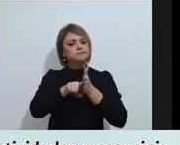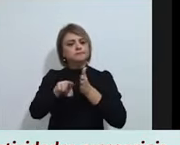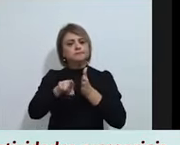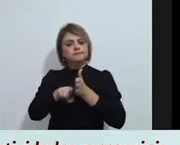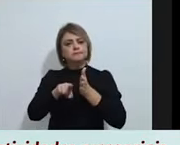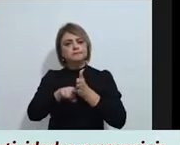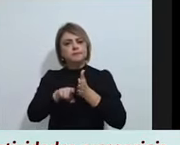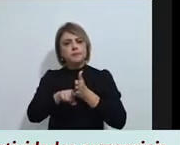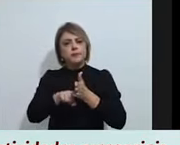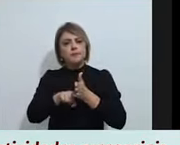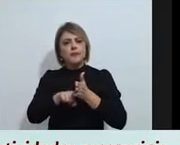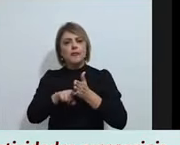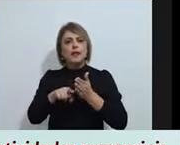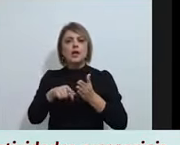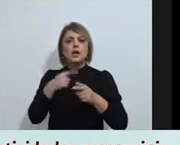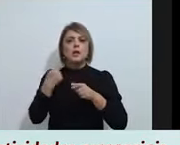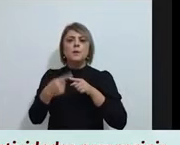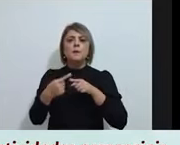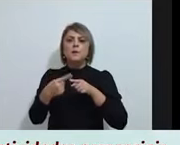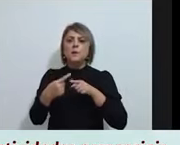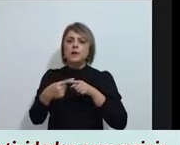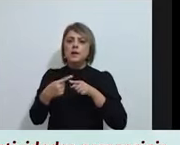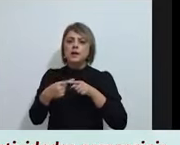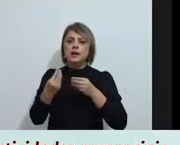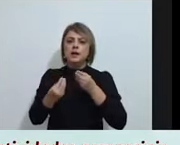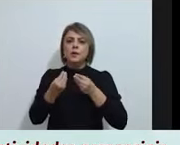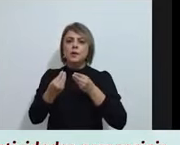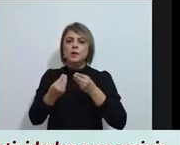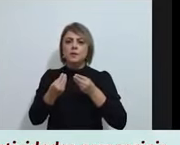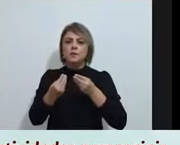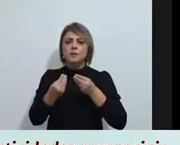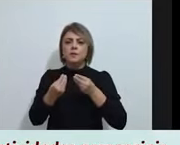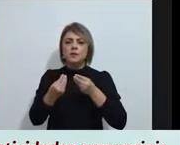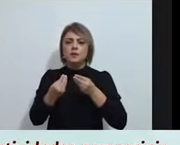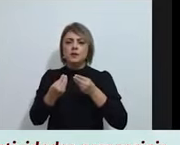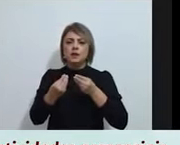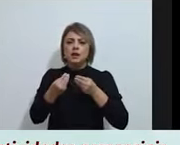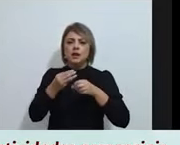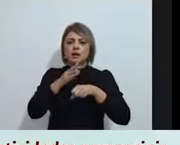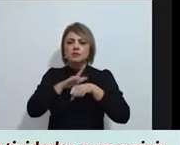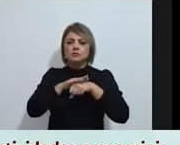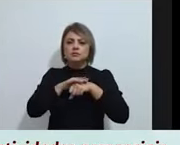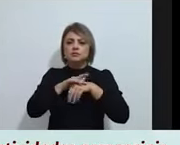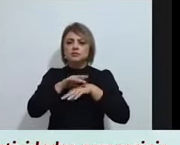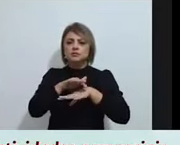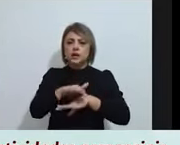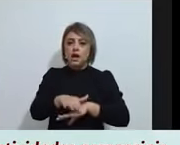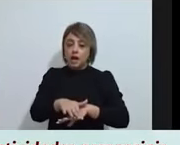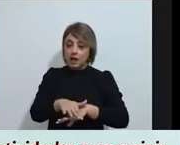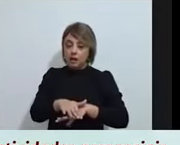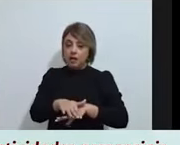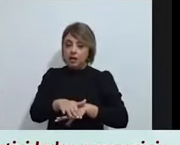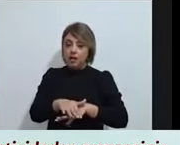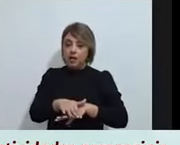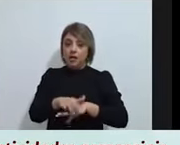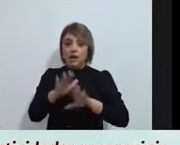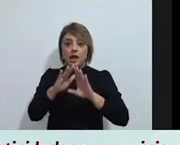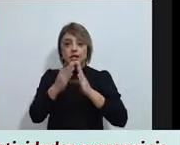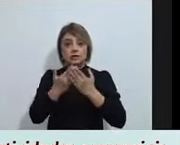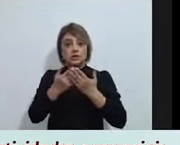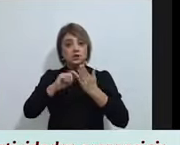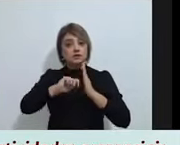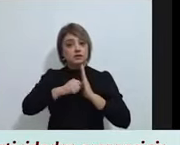do porquê no começo da pandemia as escolas foram fechadas com poucos